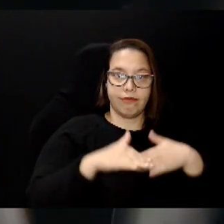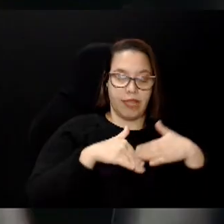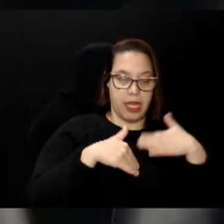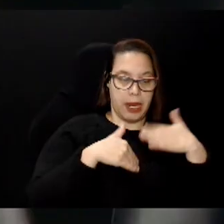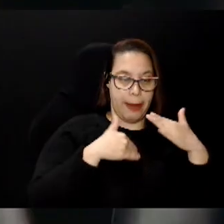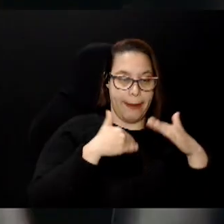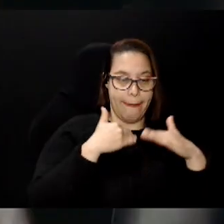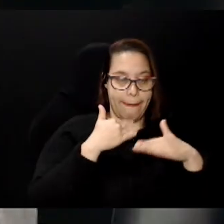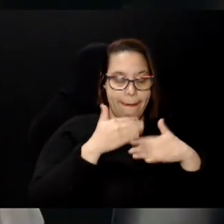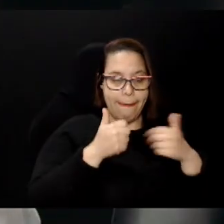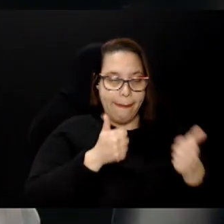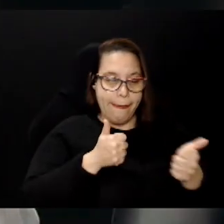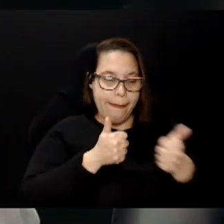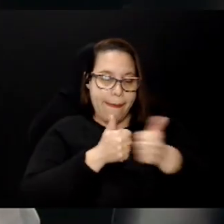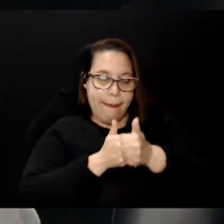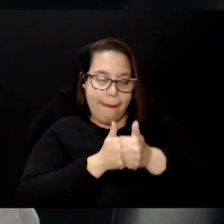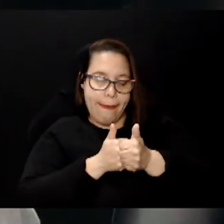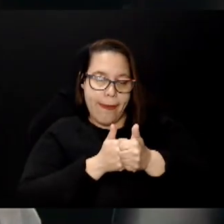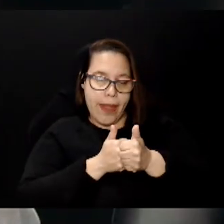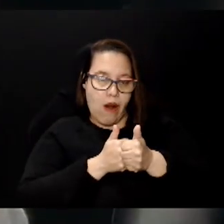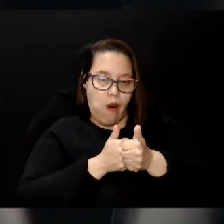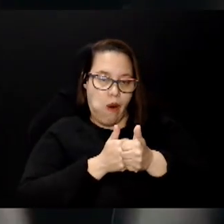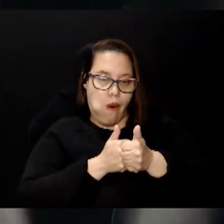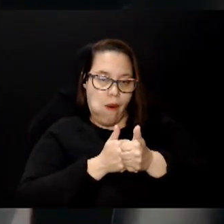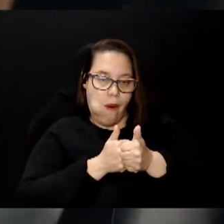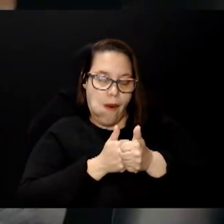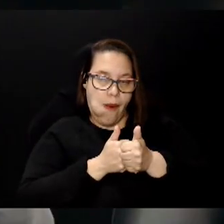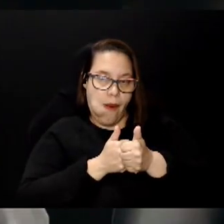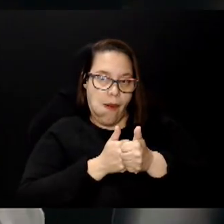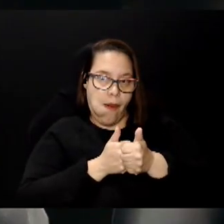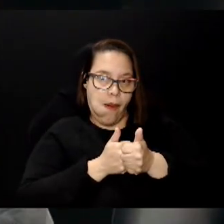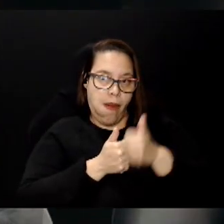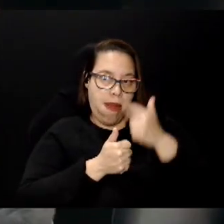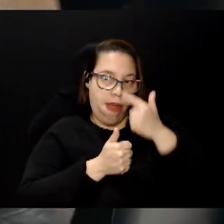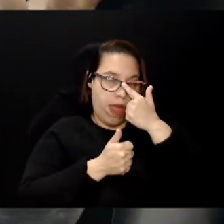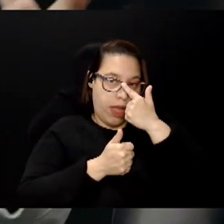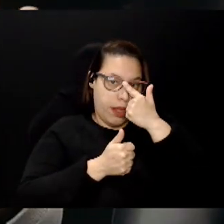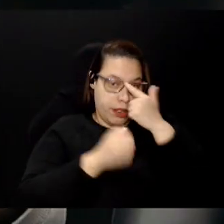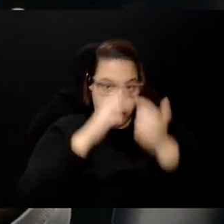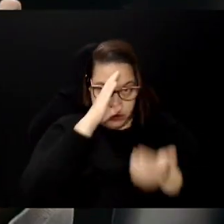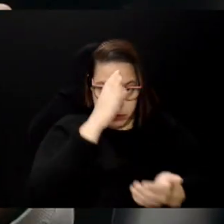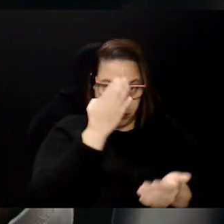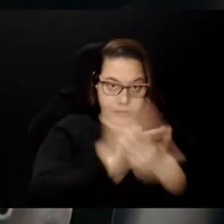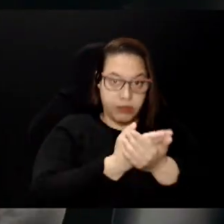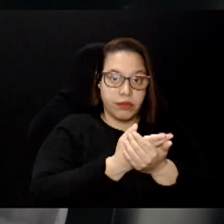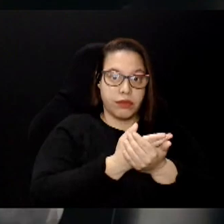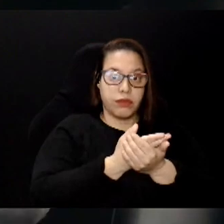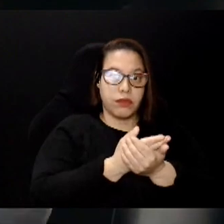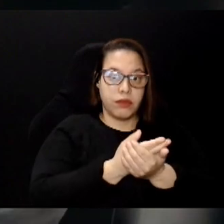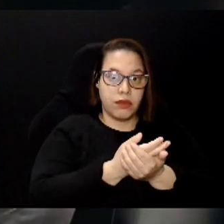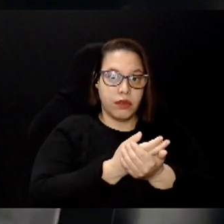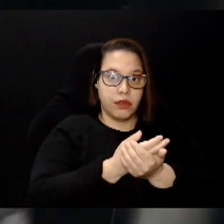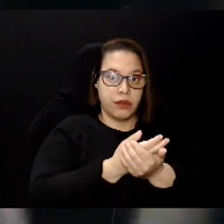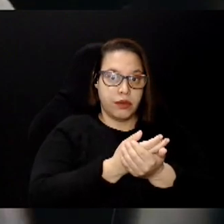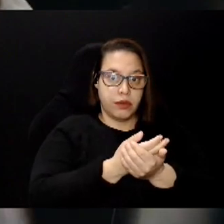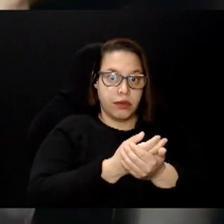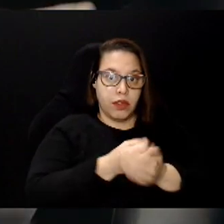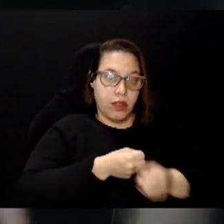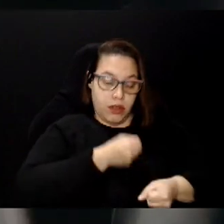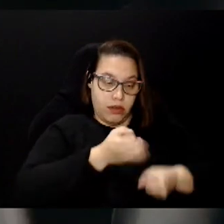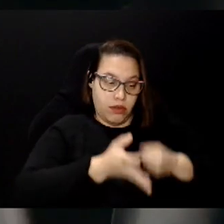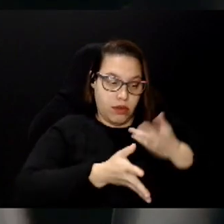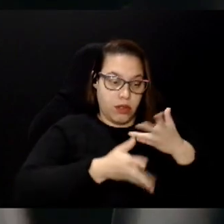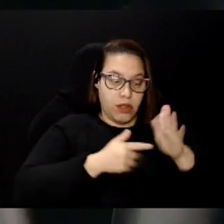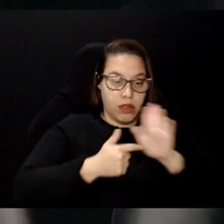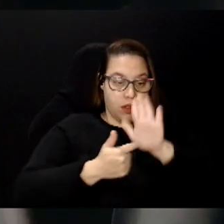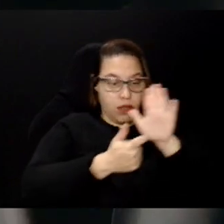proximidade, uma relação de confiança com aquela pessoa, a pessoa começa a se abrir, se expor, ele daqui a pouco tem um